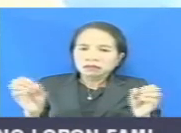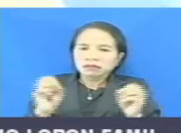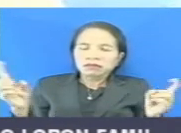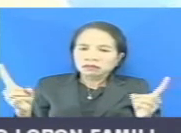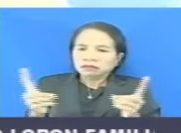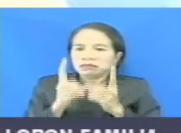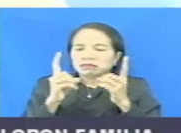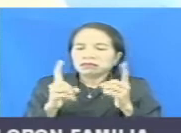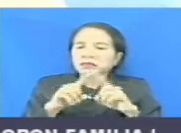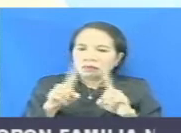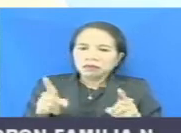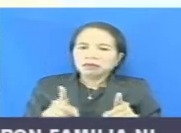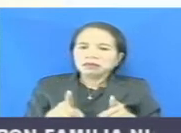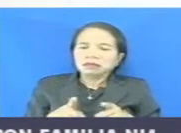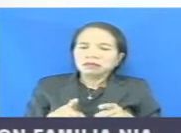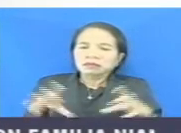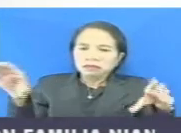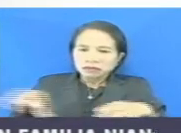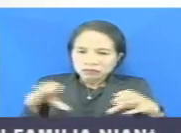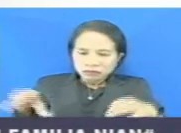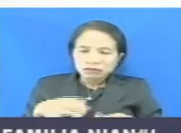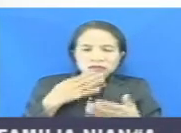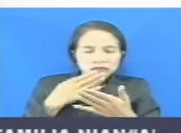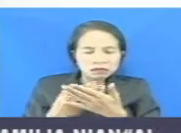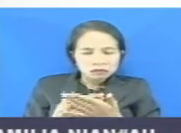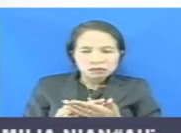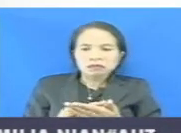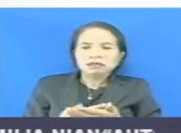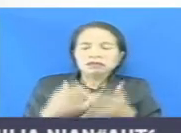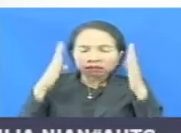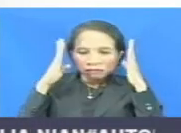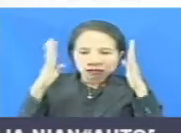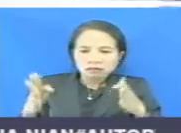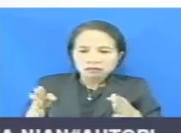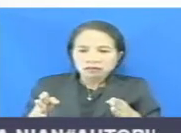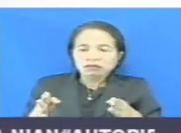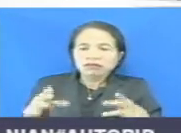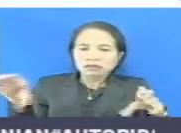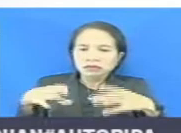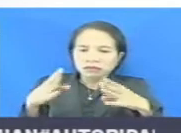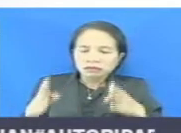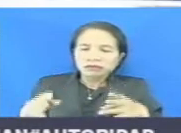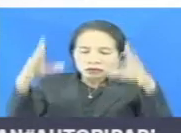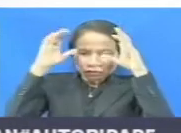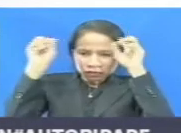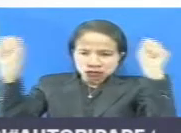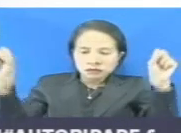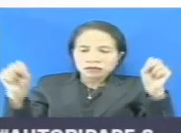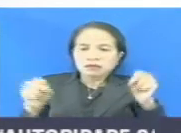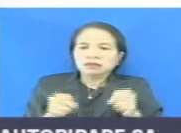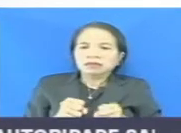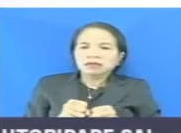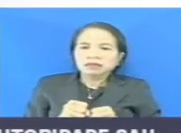tortura acontece red mas be commitmento depois vontade de serviço o se funcionário toma com o presidente tunto